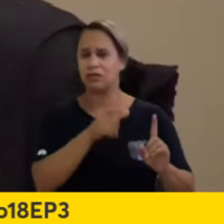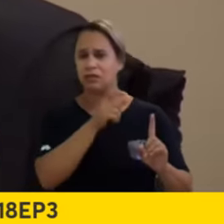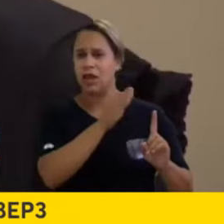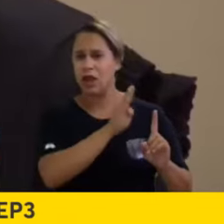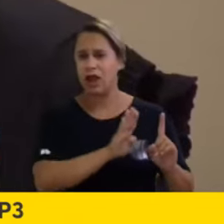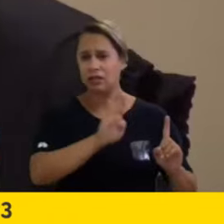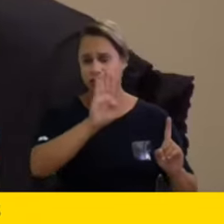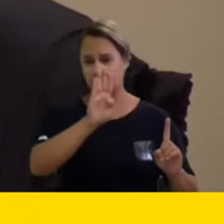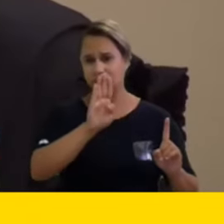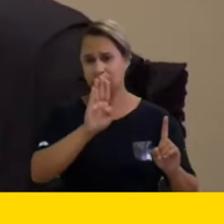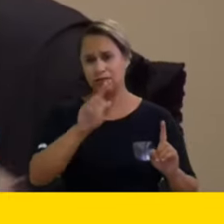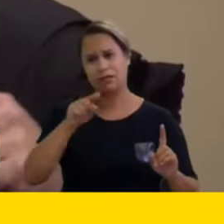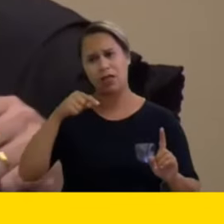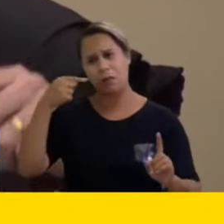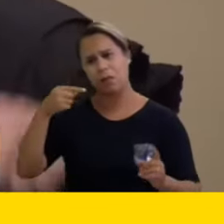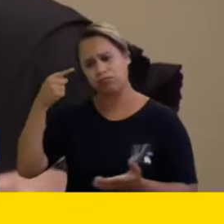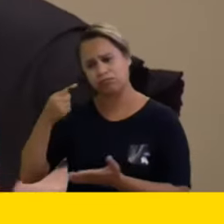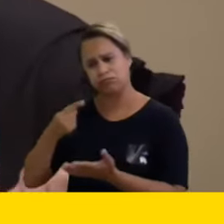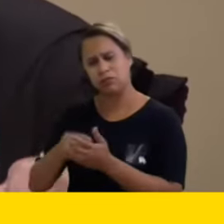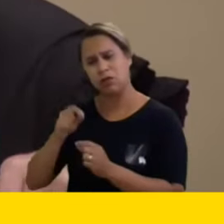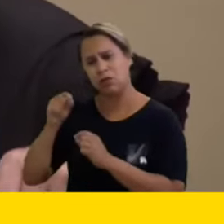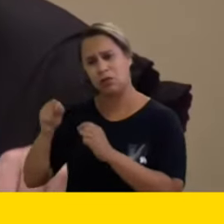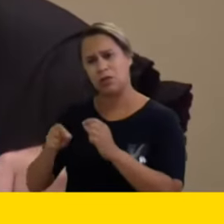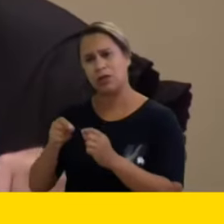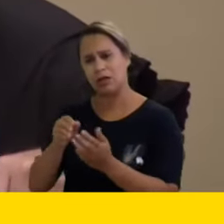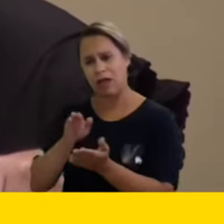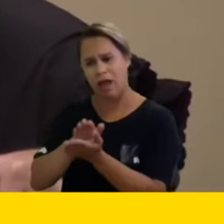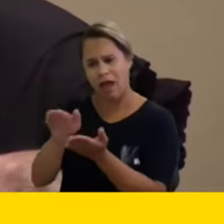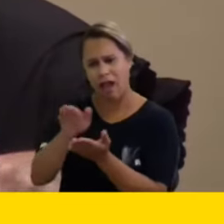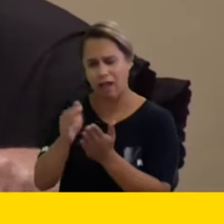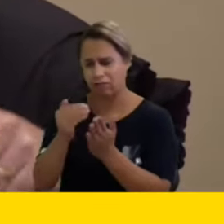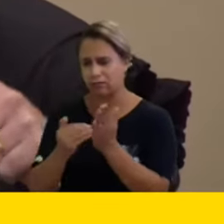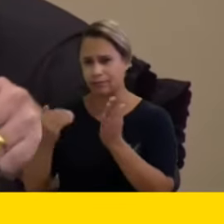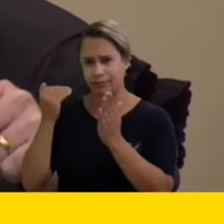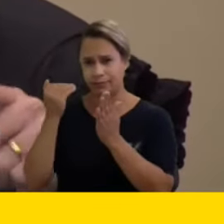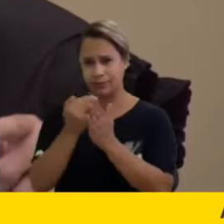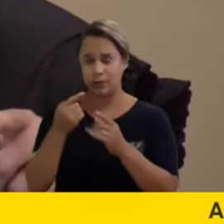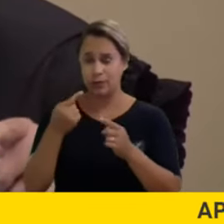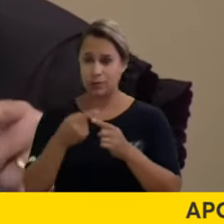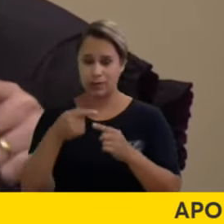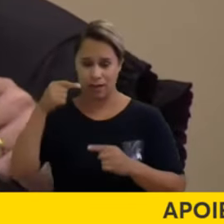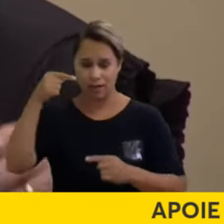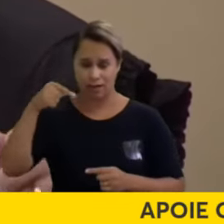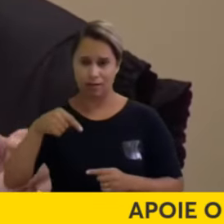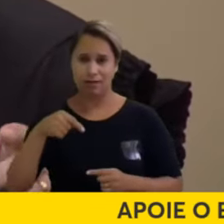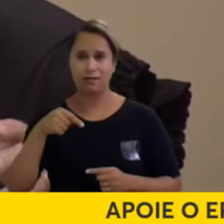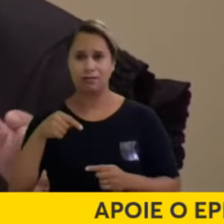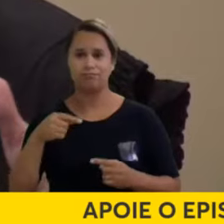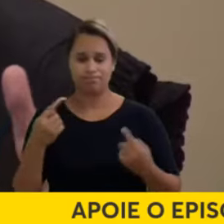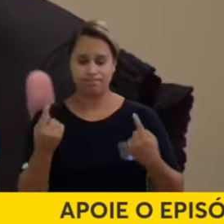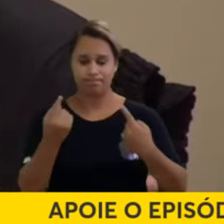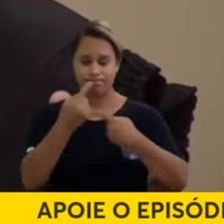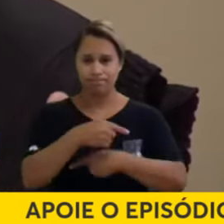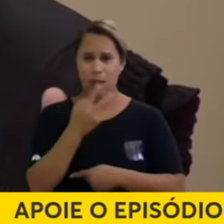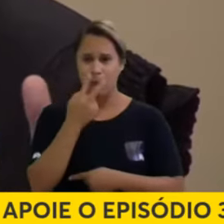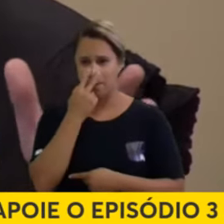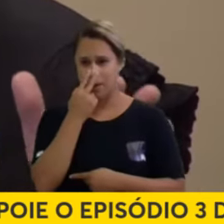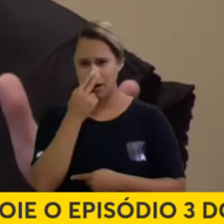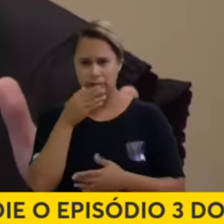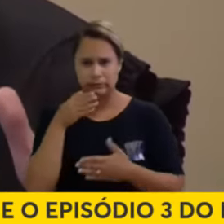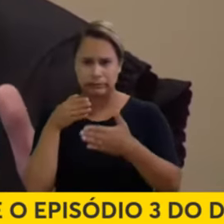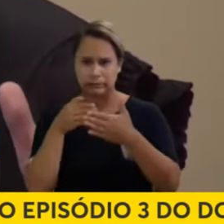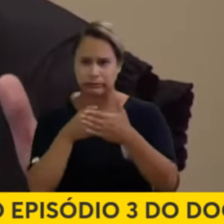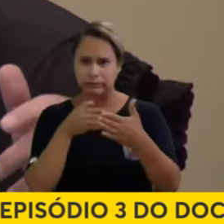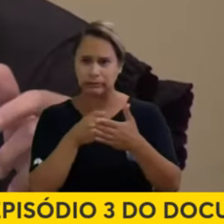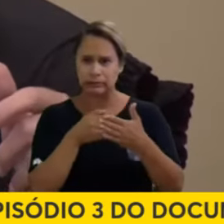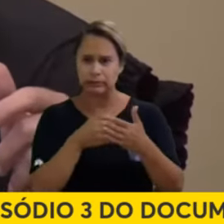excesso de gastos no Paraná porque teria extrapolado aqui o limite previsto em lei é comportamento contraditório que ao que parece busca impedir investigado de